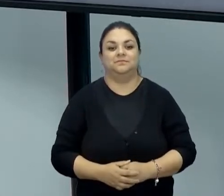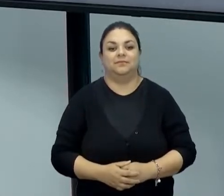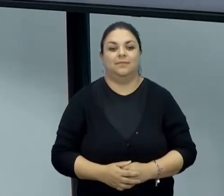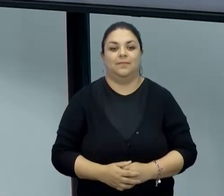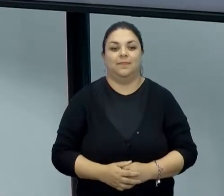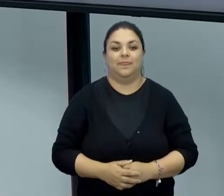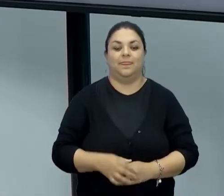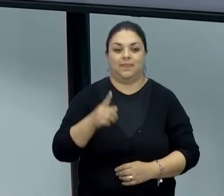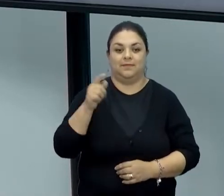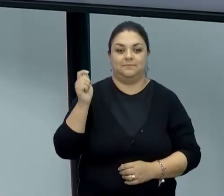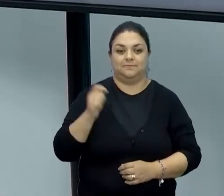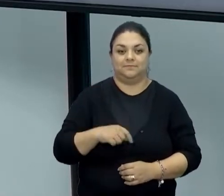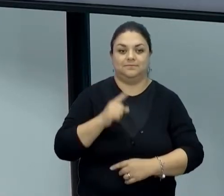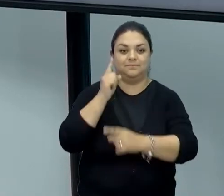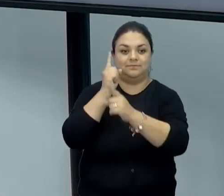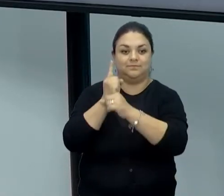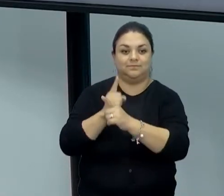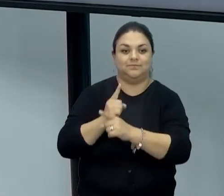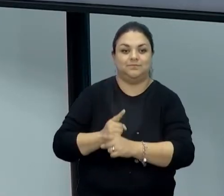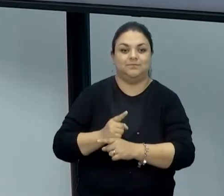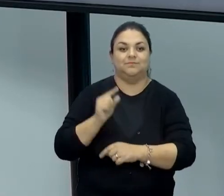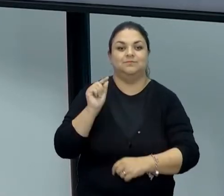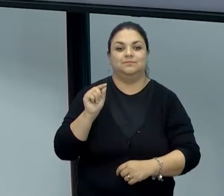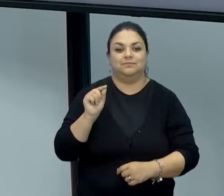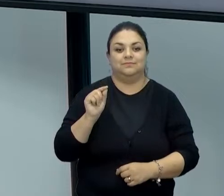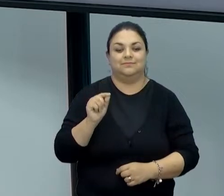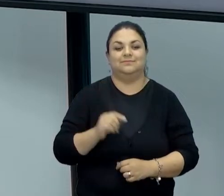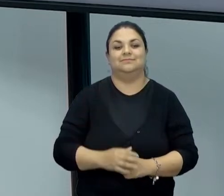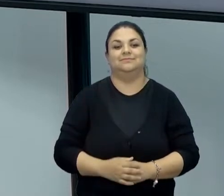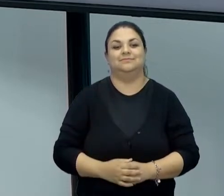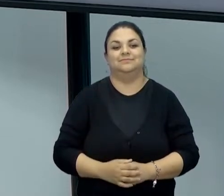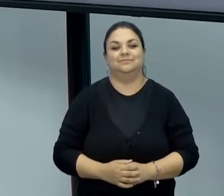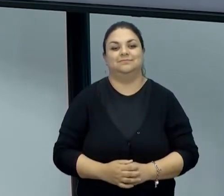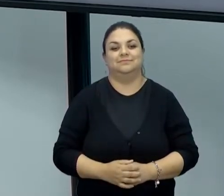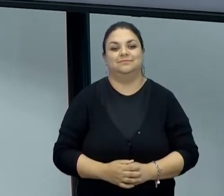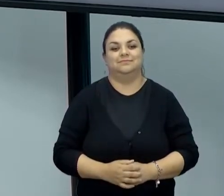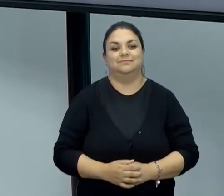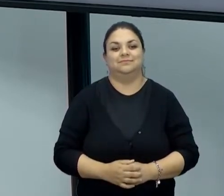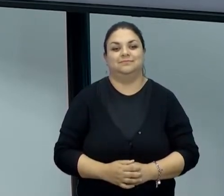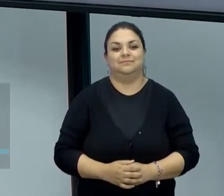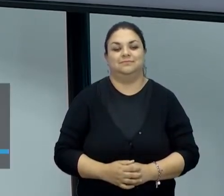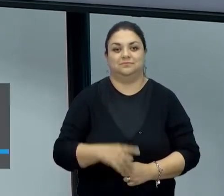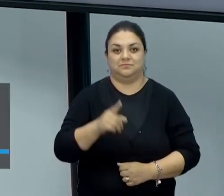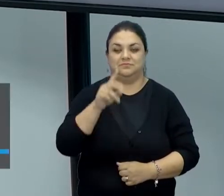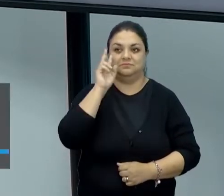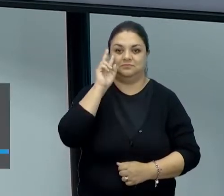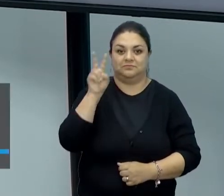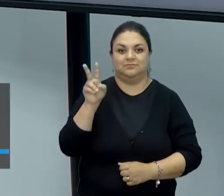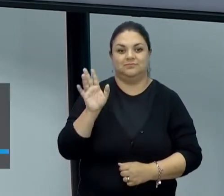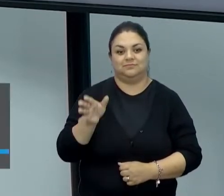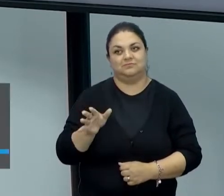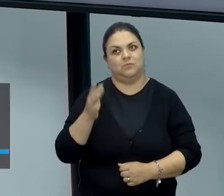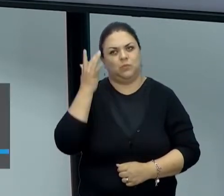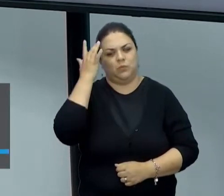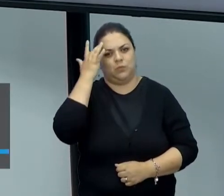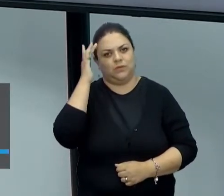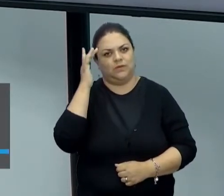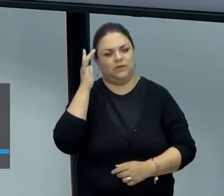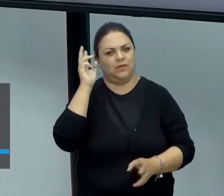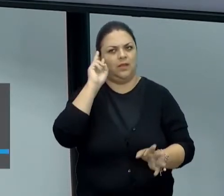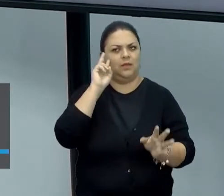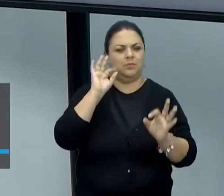Vocês vão descobrir que uma coisa que vocês conhecem muito, né? Vocês veem, se eu não me engano, se não me falha a